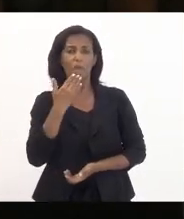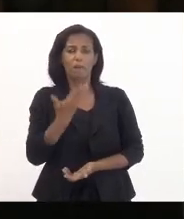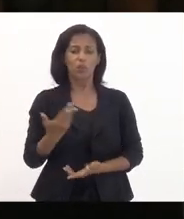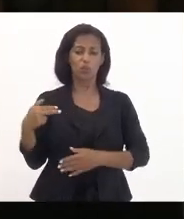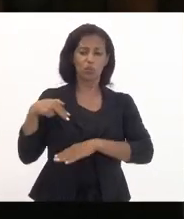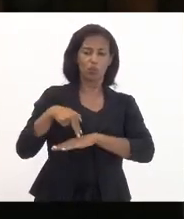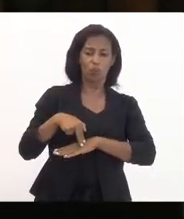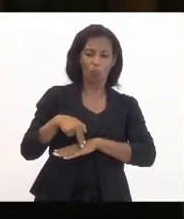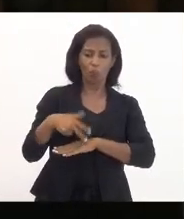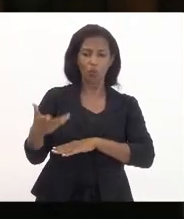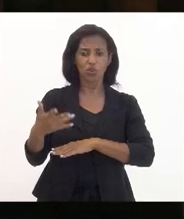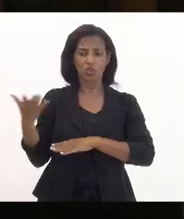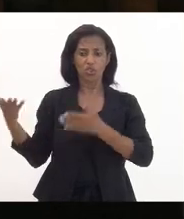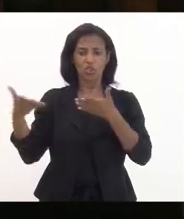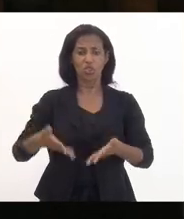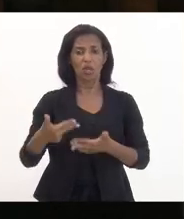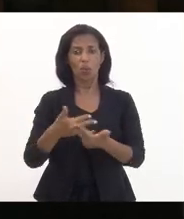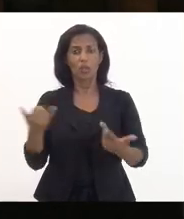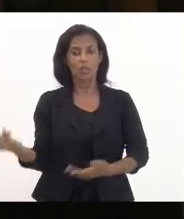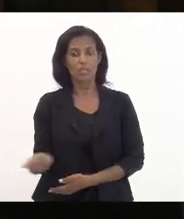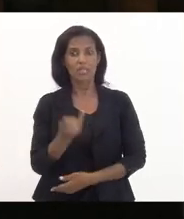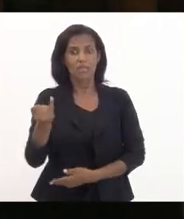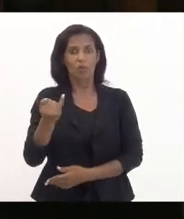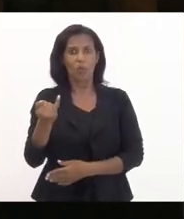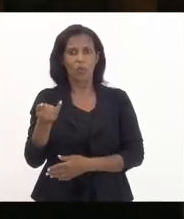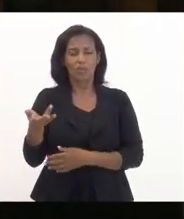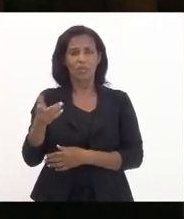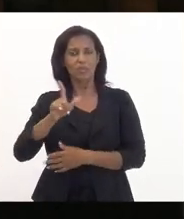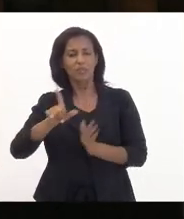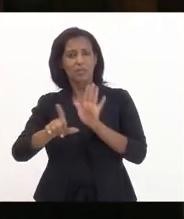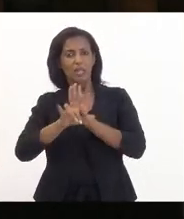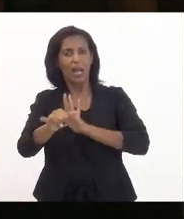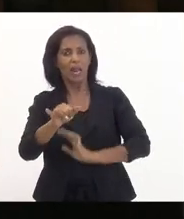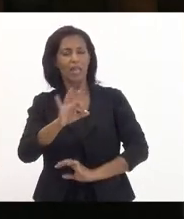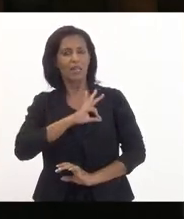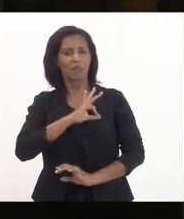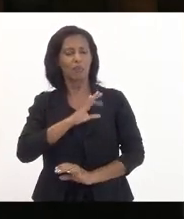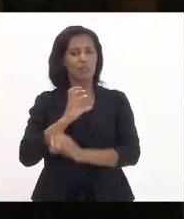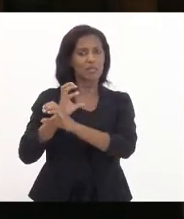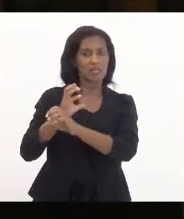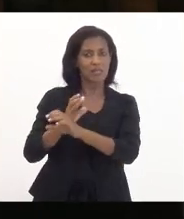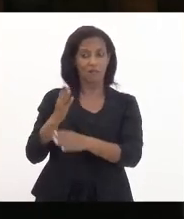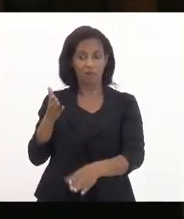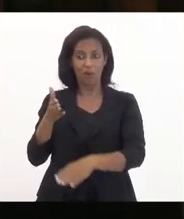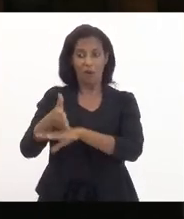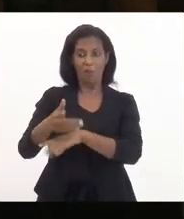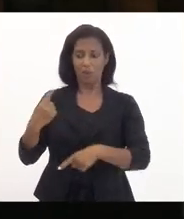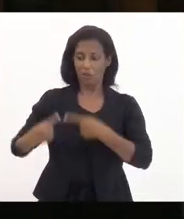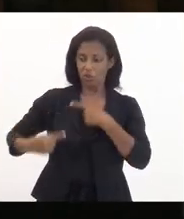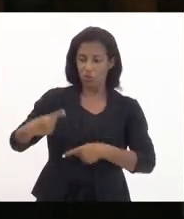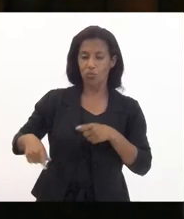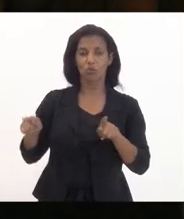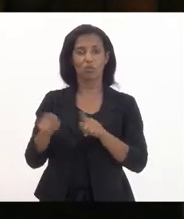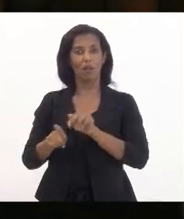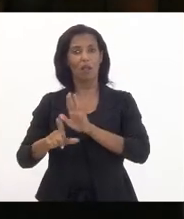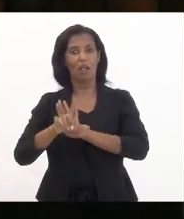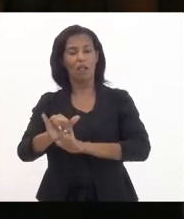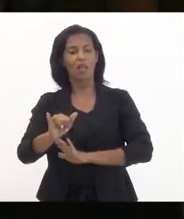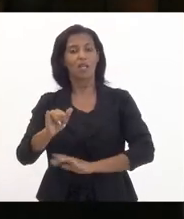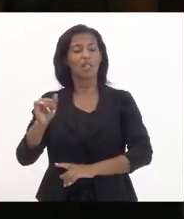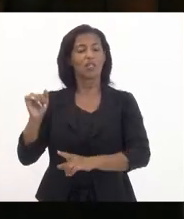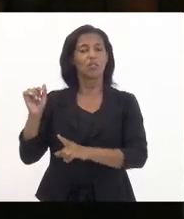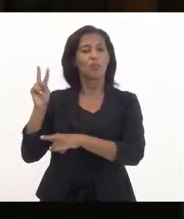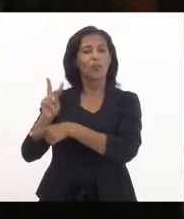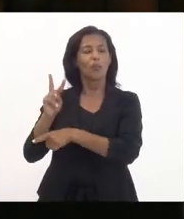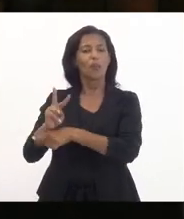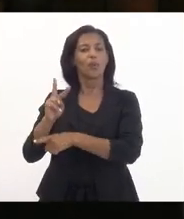que chega algo fundamental para o servidor público nessa casa, que é a Lei Orgânica da Polícia Civil. A gente vai enfrentar a discussão também da Lei de Proteção